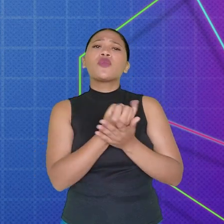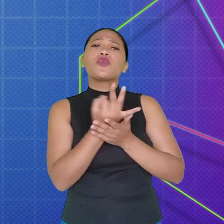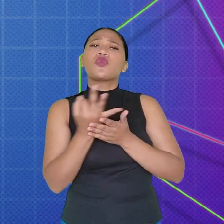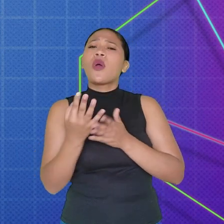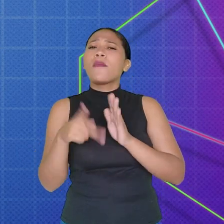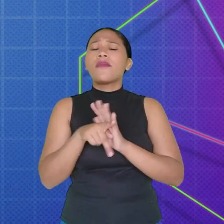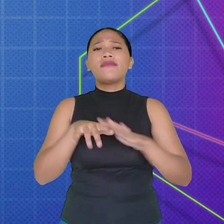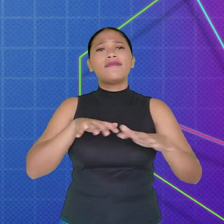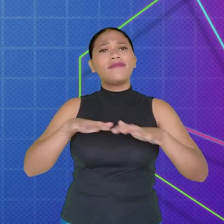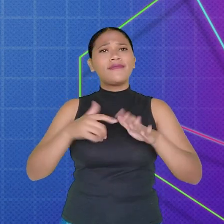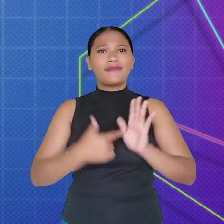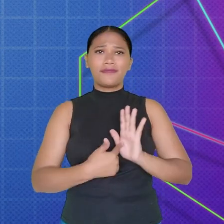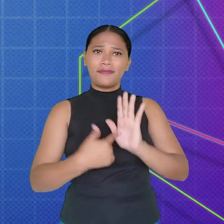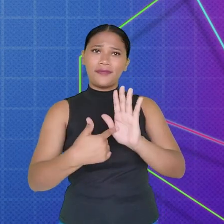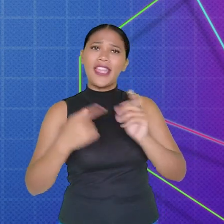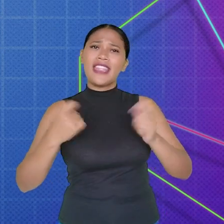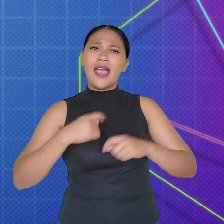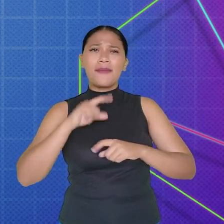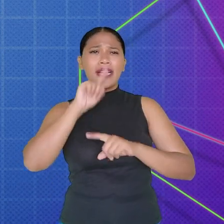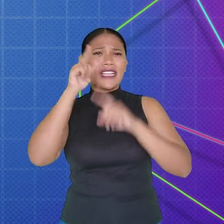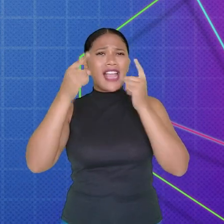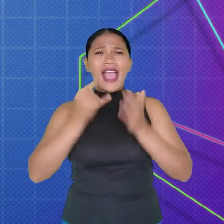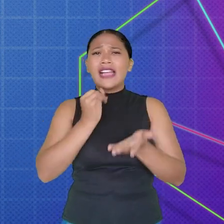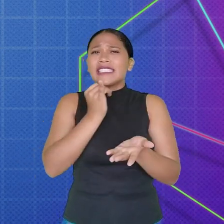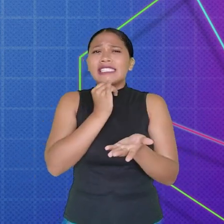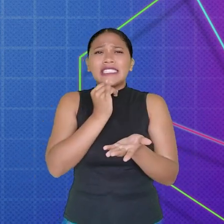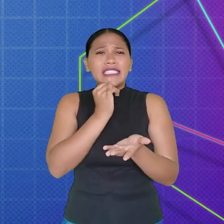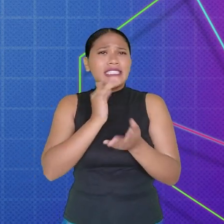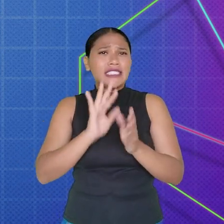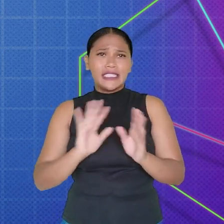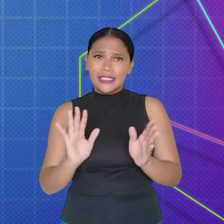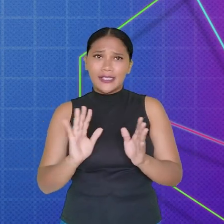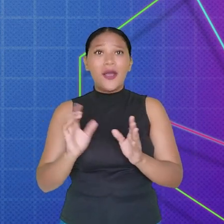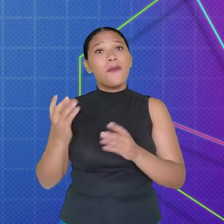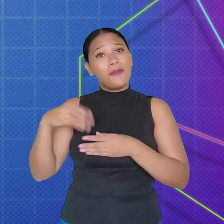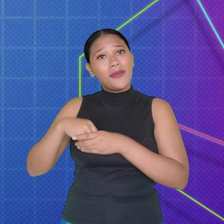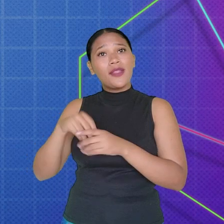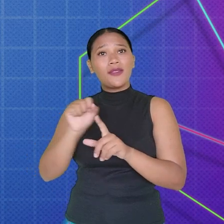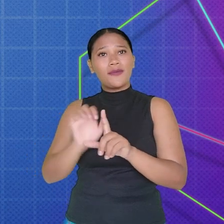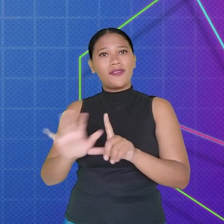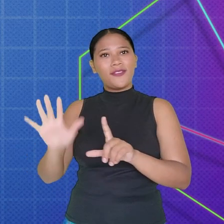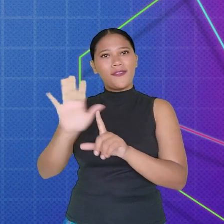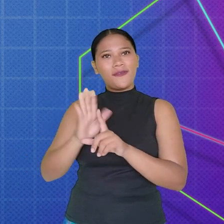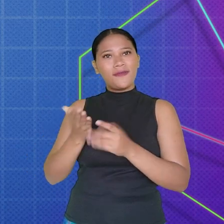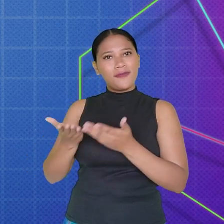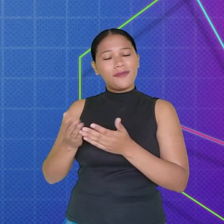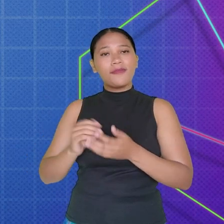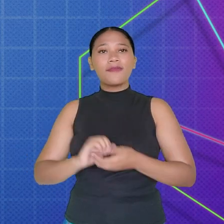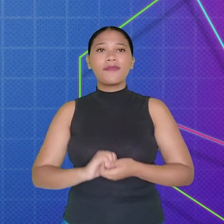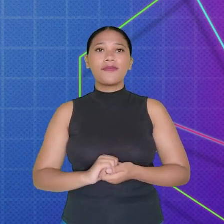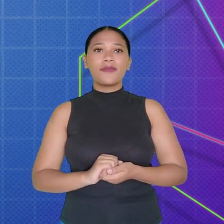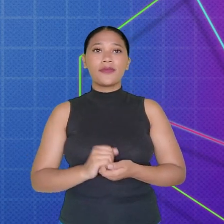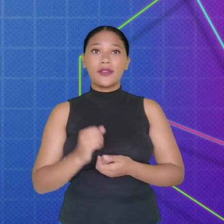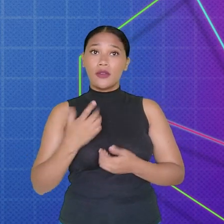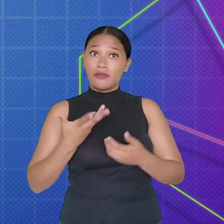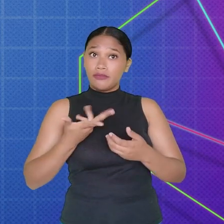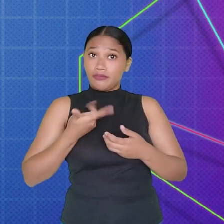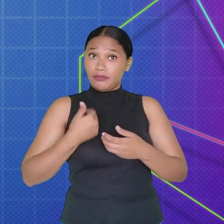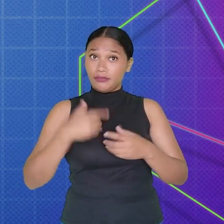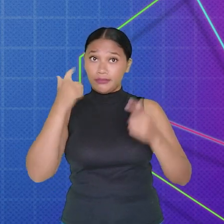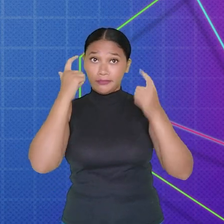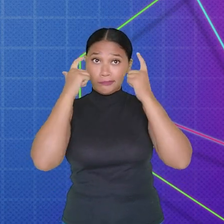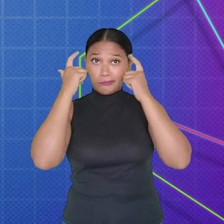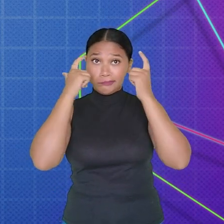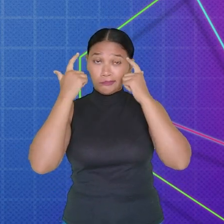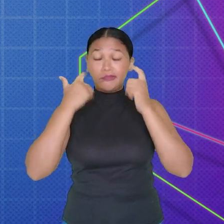algumas das mecânicas de jogabilidade que podem ser criadas com o evento de colisão do Construct. A criatividade dos desenvolvedores